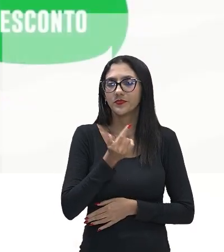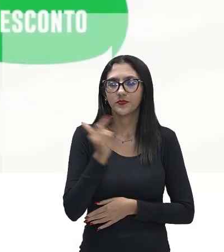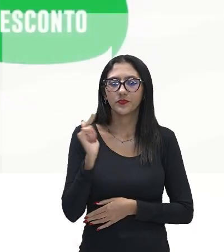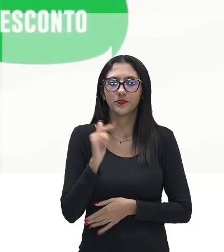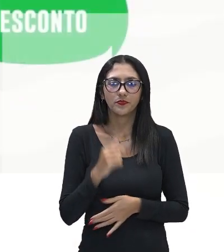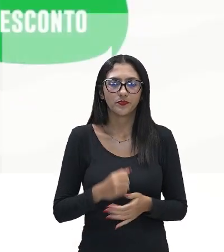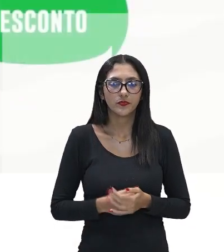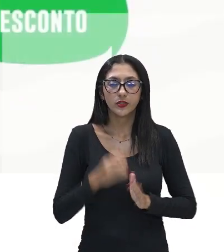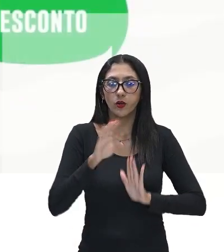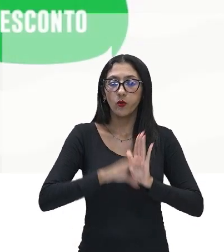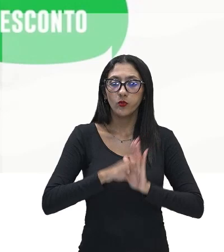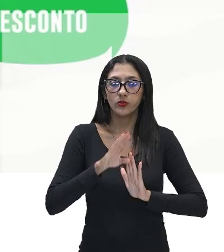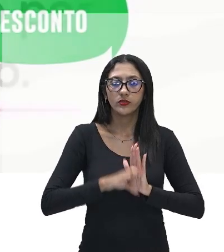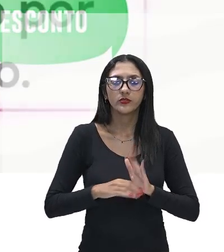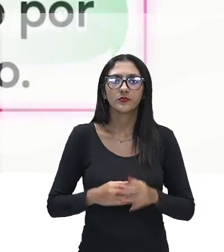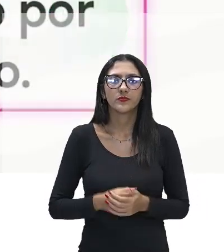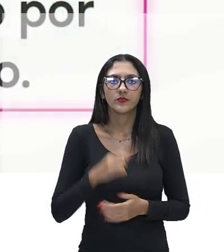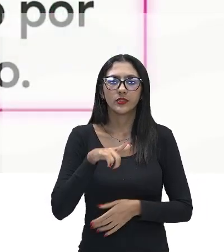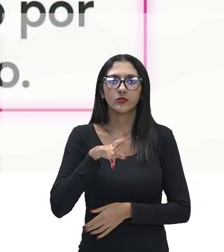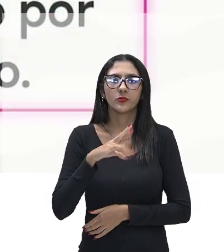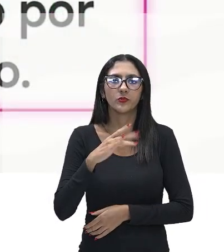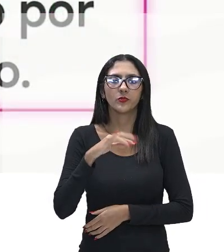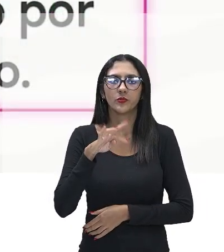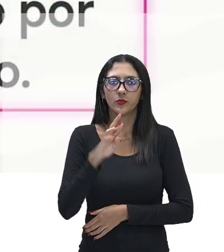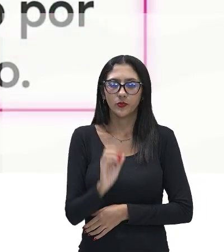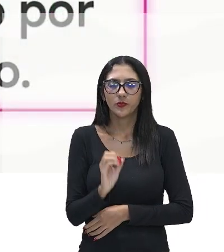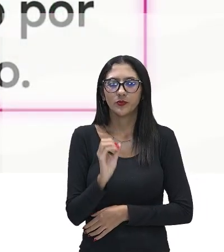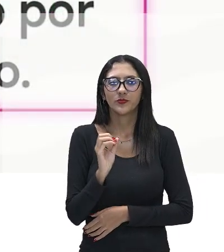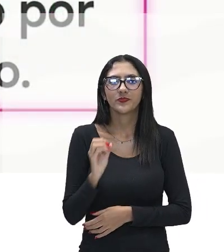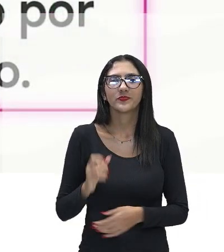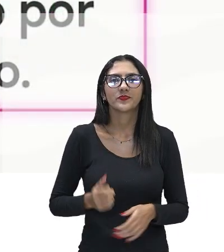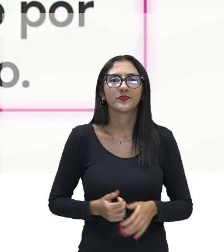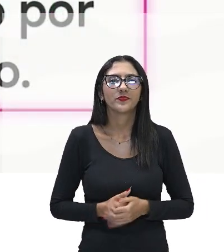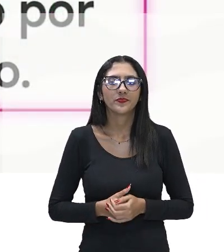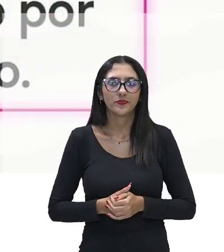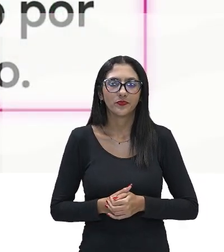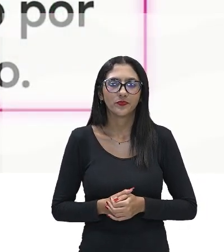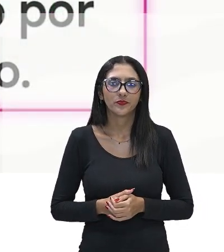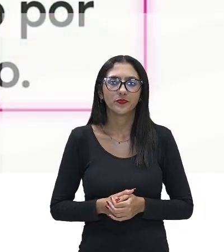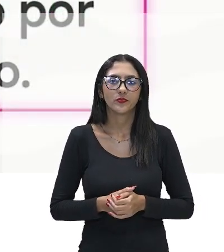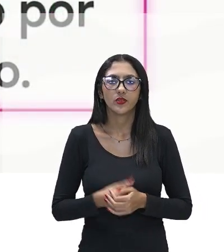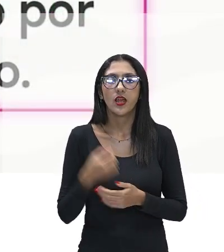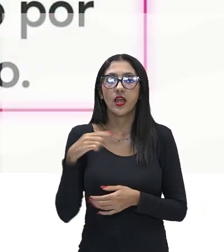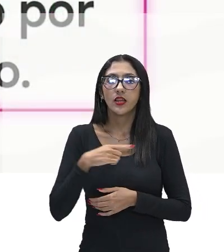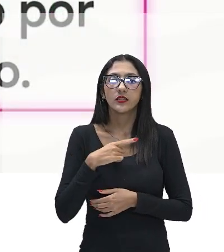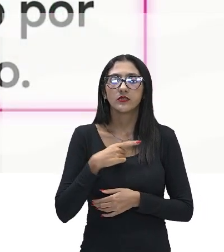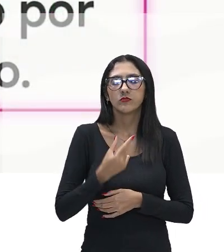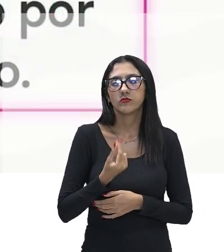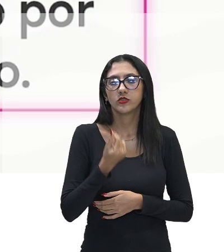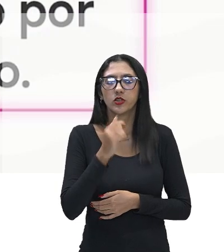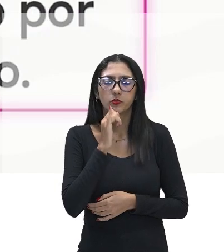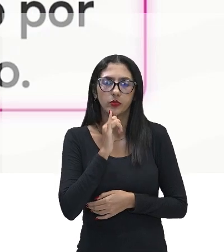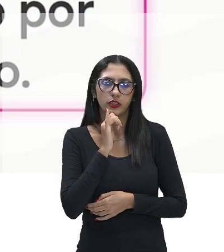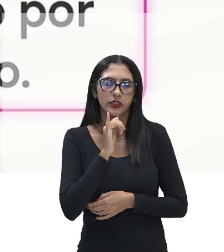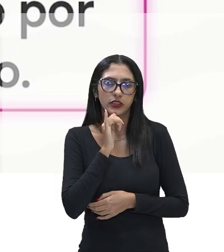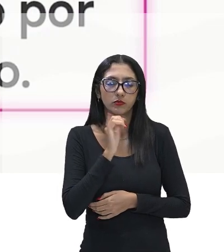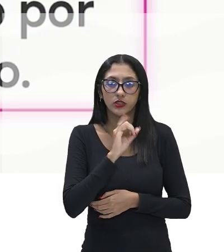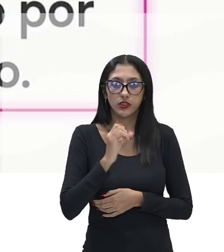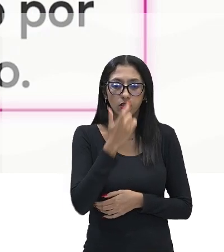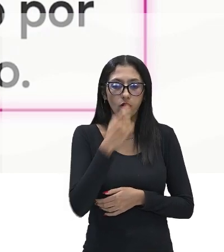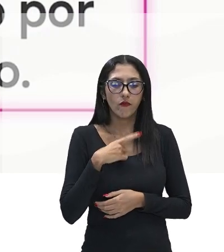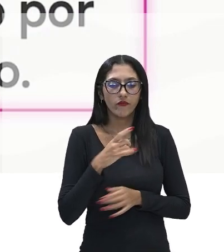o conceito de lucro. Lucro é o valor ganho em uma transação